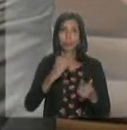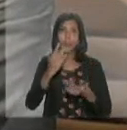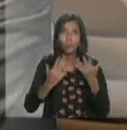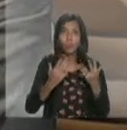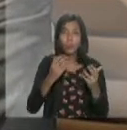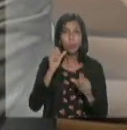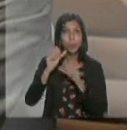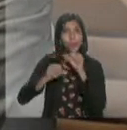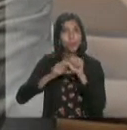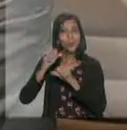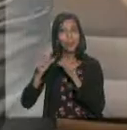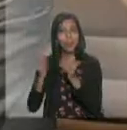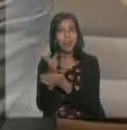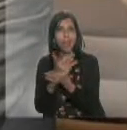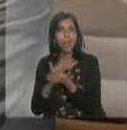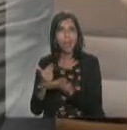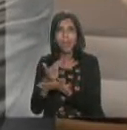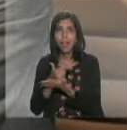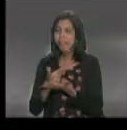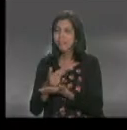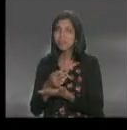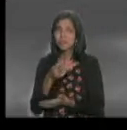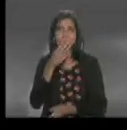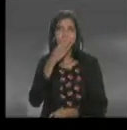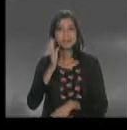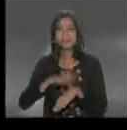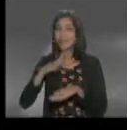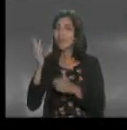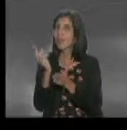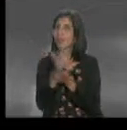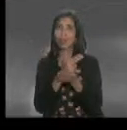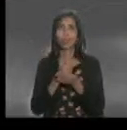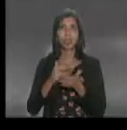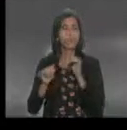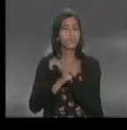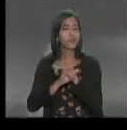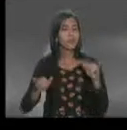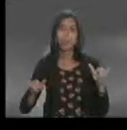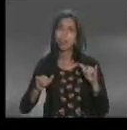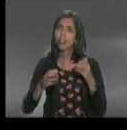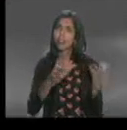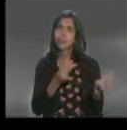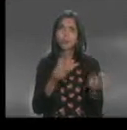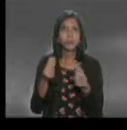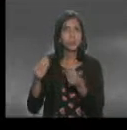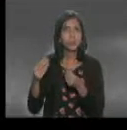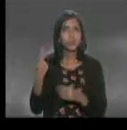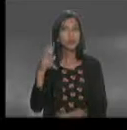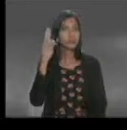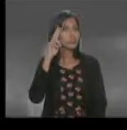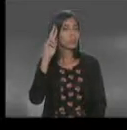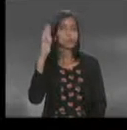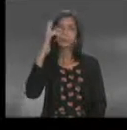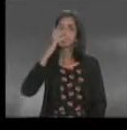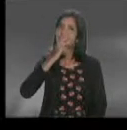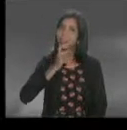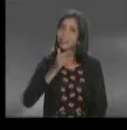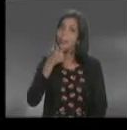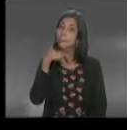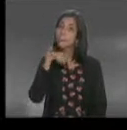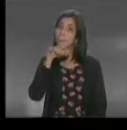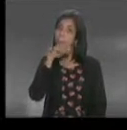e transforma isso em arte, isso é muito mais do que arte. Está dizendo muita coisa e a tua história é linda. Foi